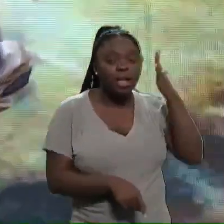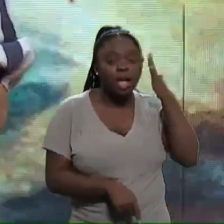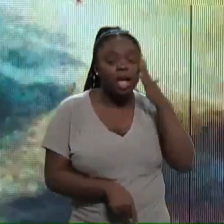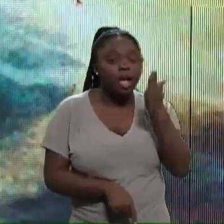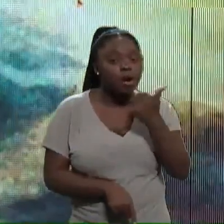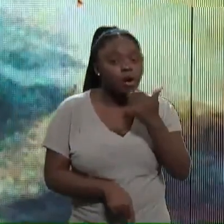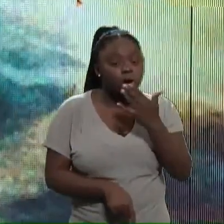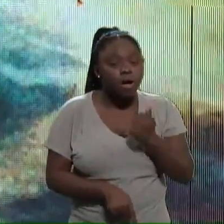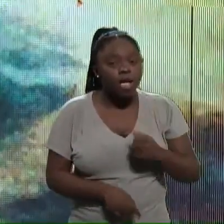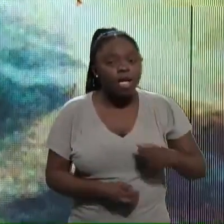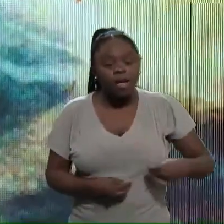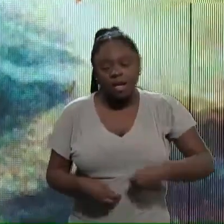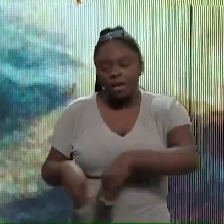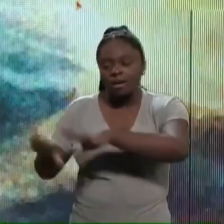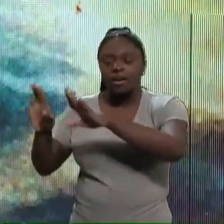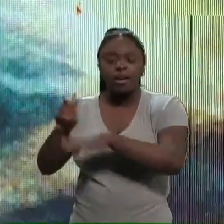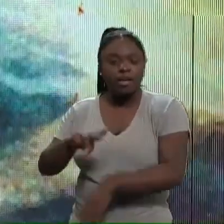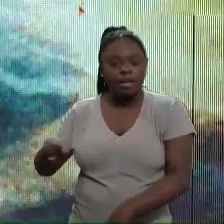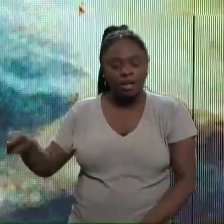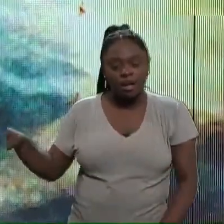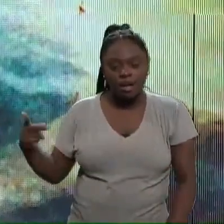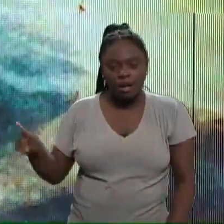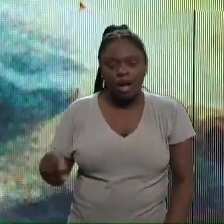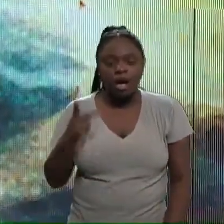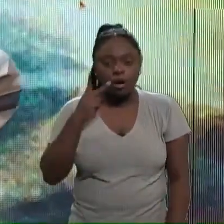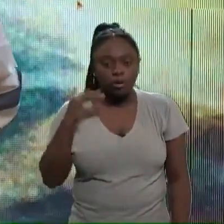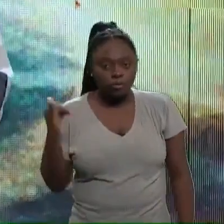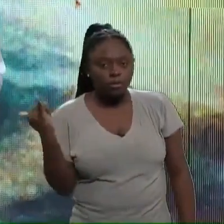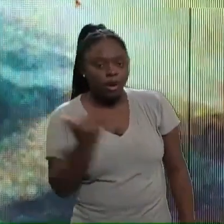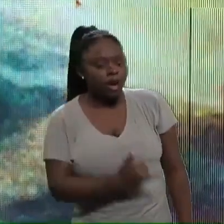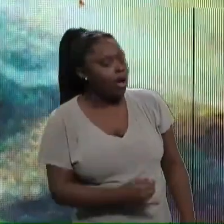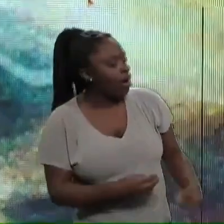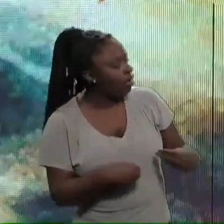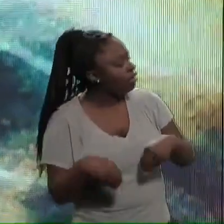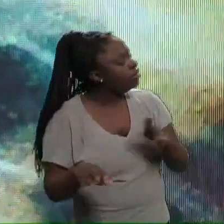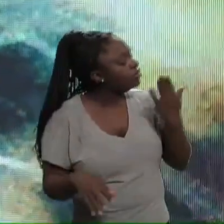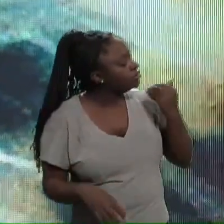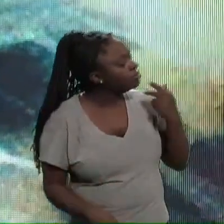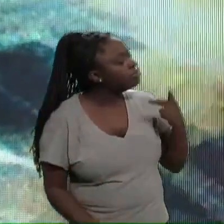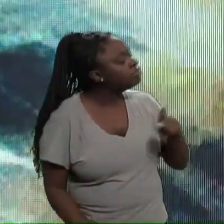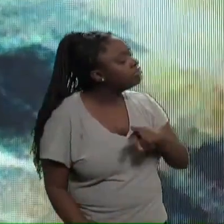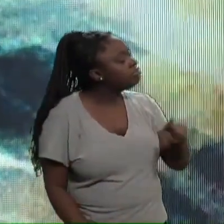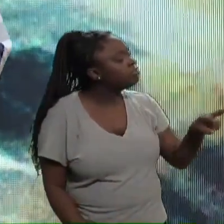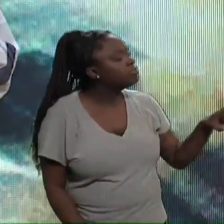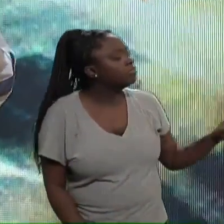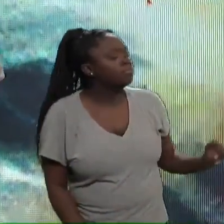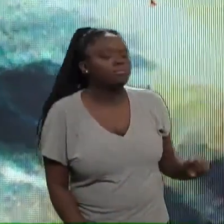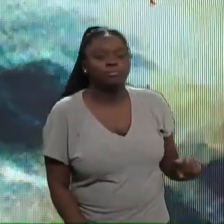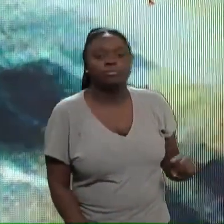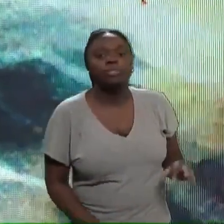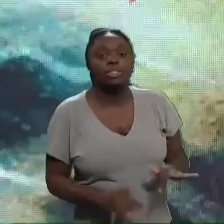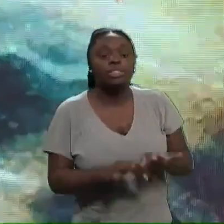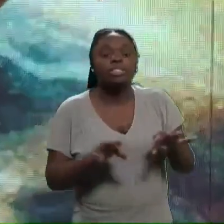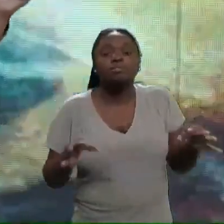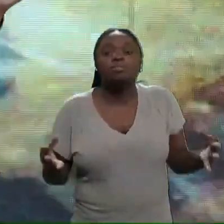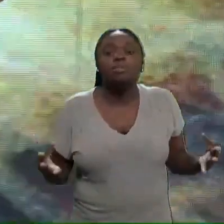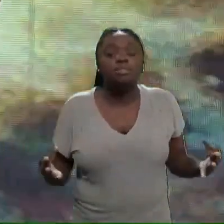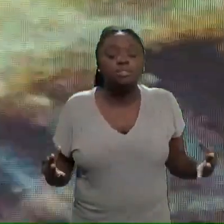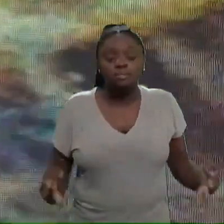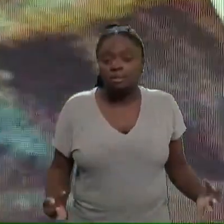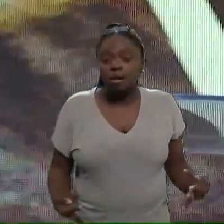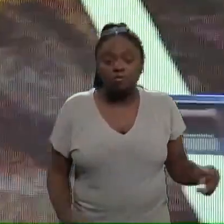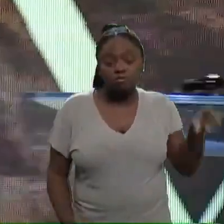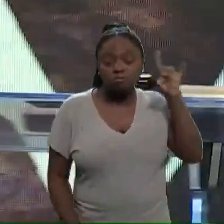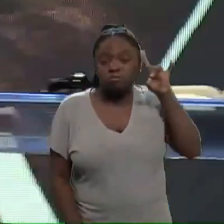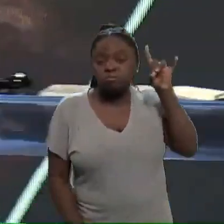seus irmãos. O pai dele fala, vai lá, leva comida para os seus irmãos. Algo simples, algo